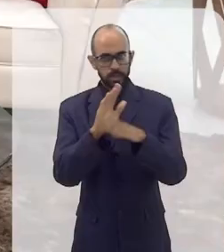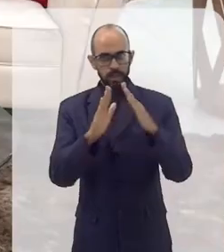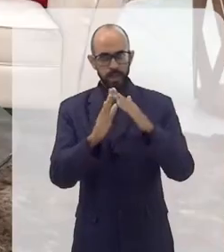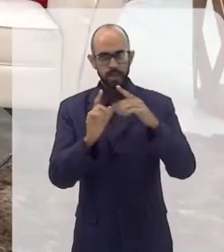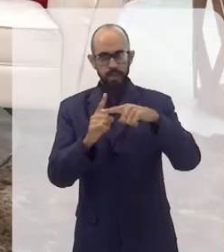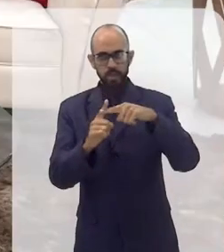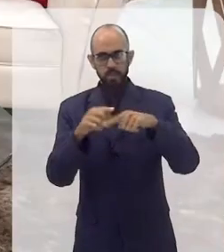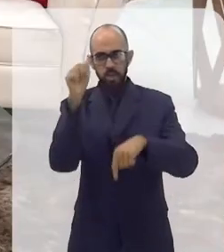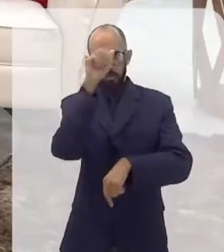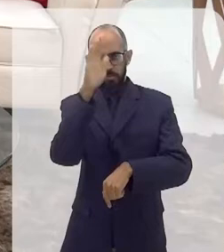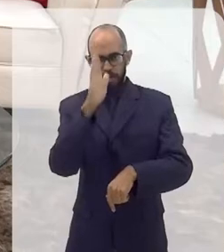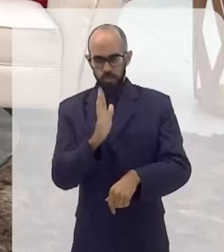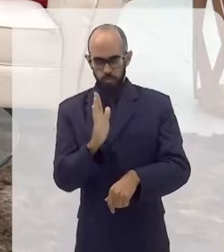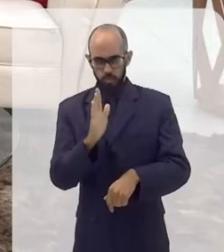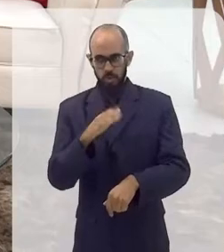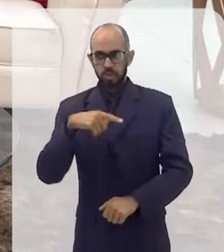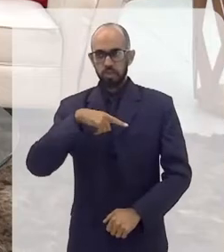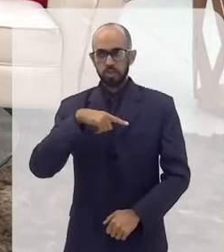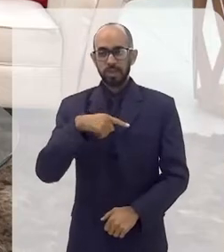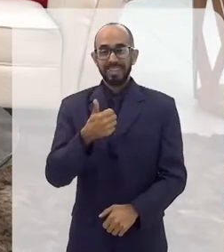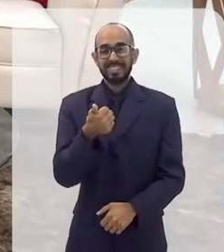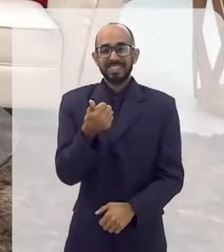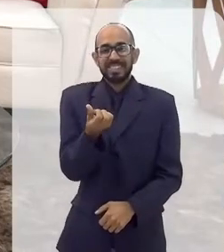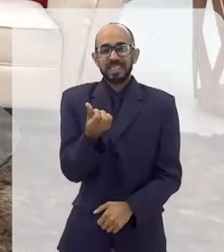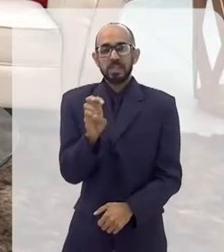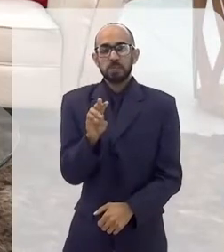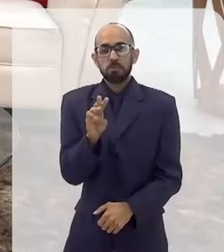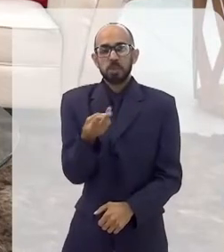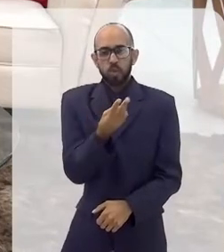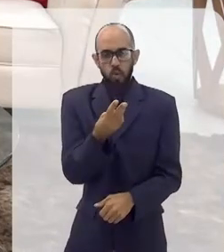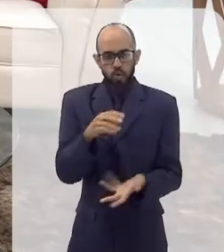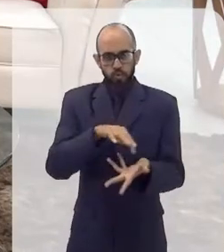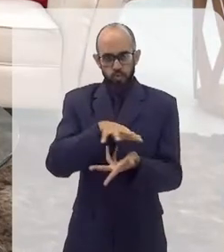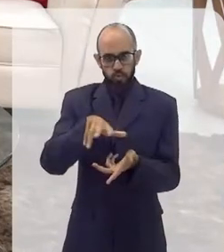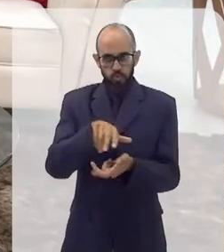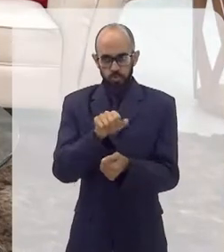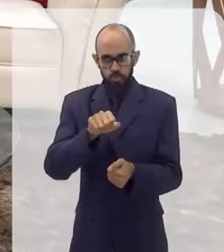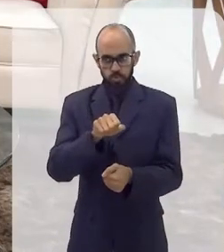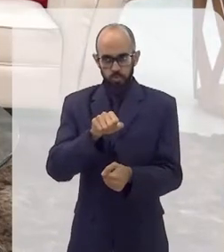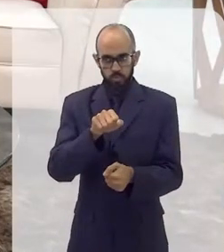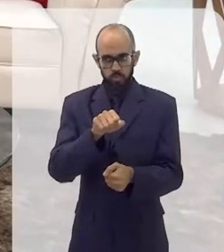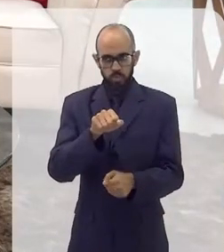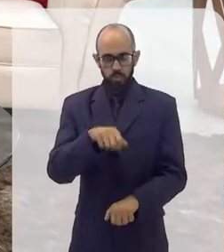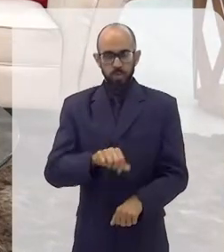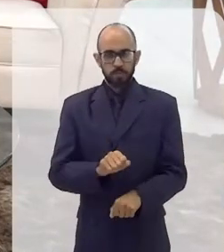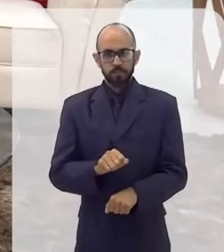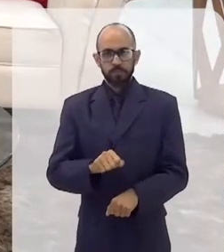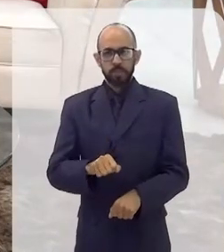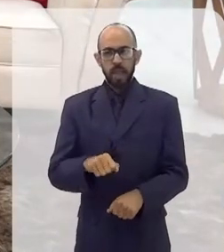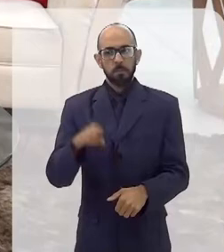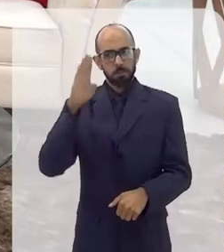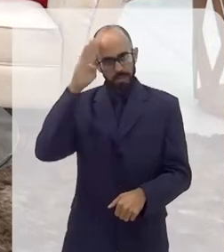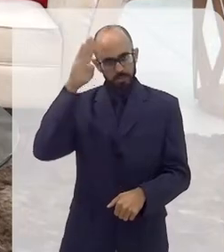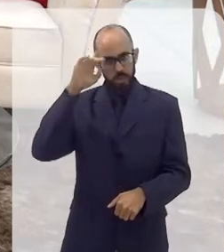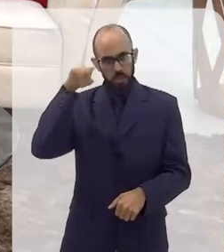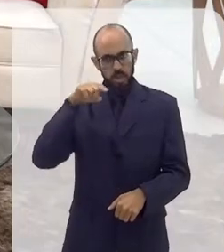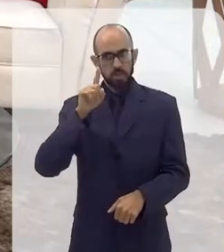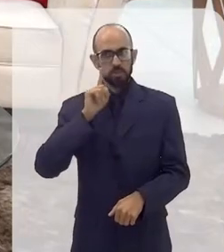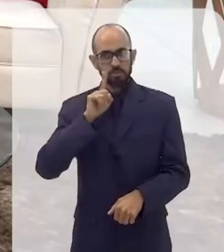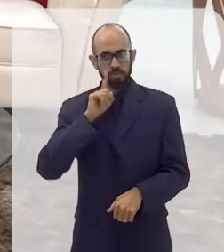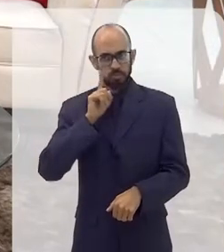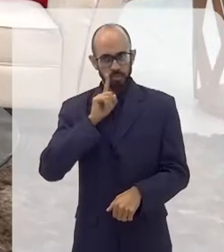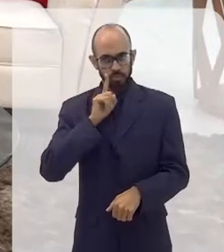Brasil. A igreja no mundo tem 16 milhões de membros, sede lá em Salt Lake City, no estado de Utah, e ela está dividida